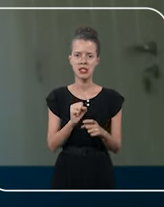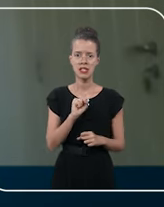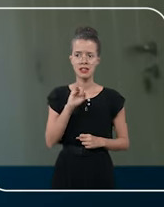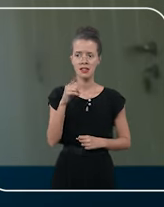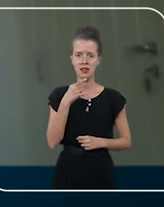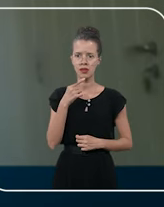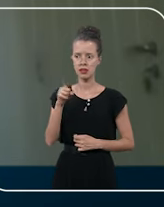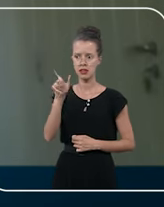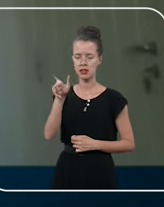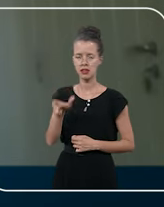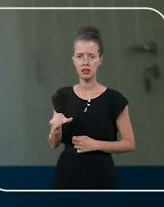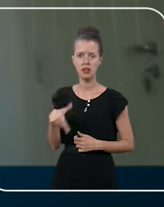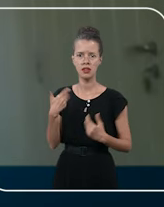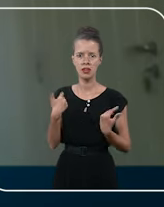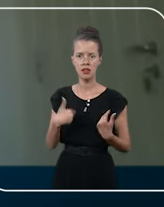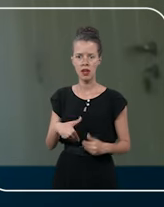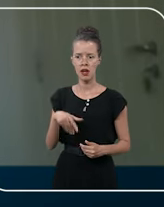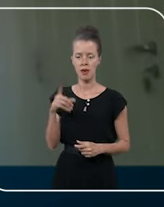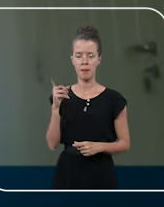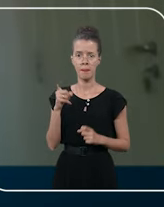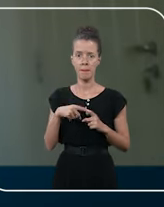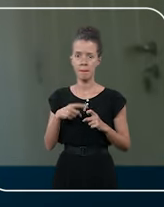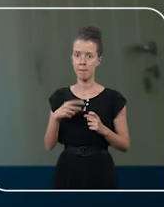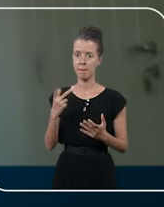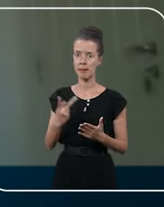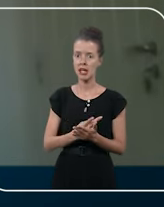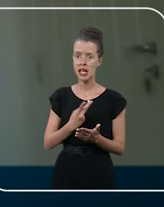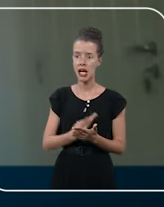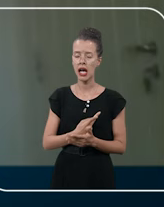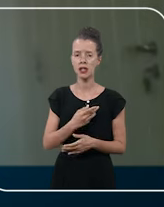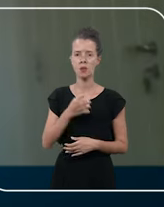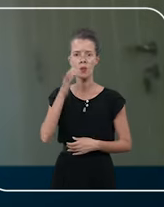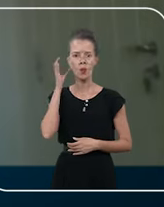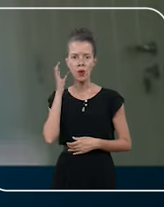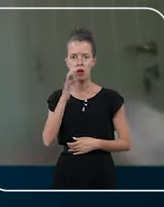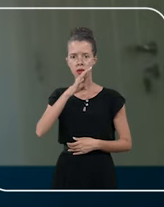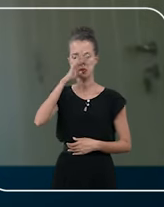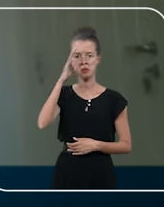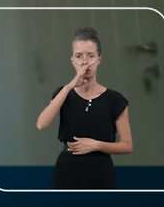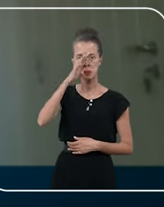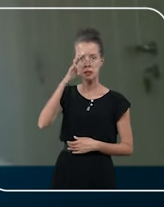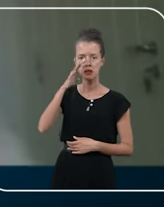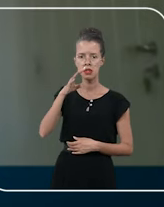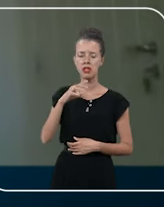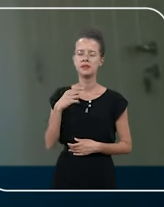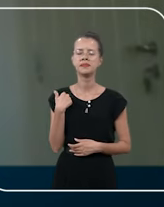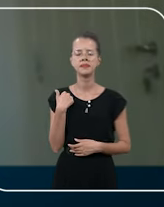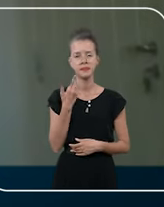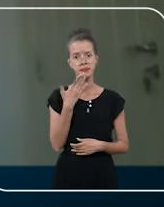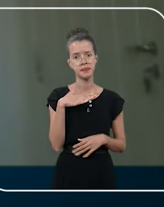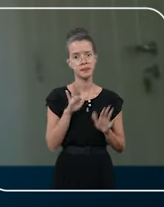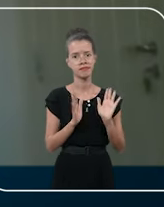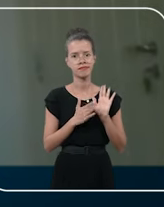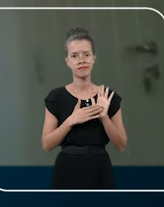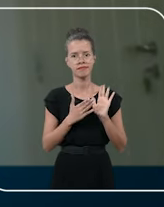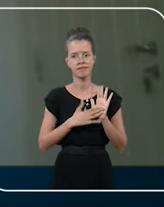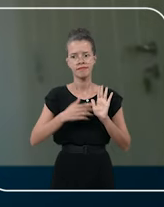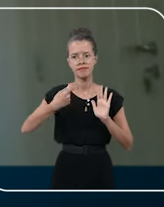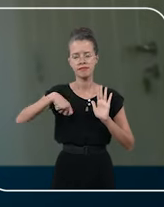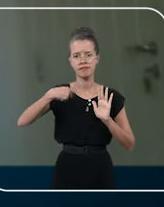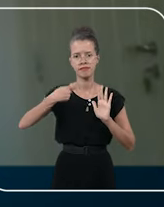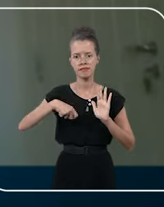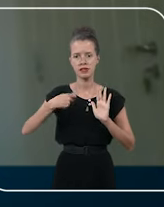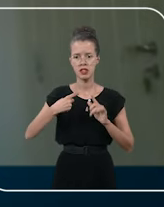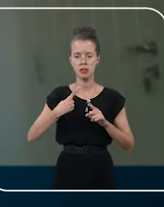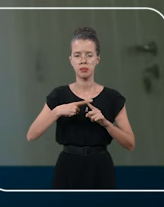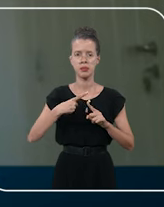agiu com erro, com negligência ou com imprudência, enfim, eu preciso provar o que eu estou alegando para que isso possa ser considerado